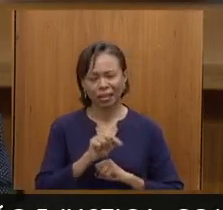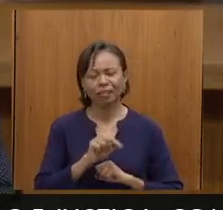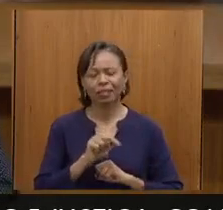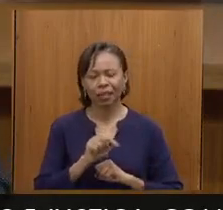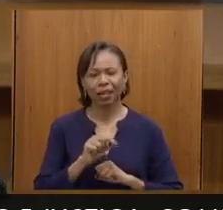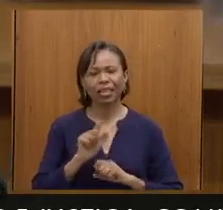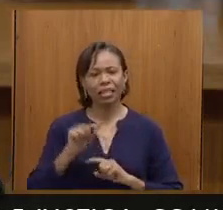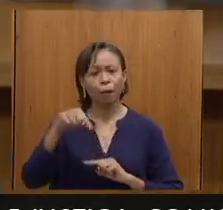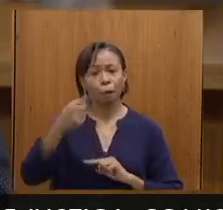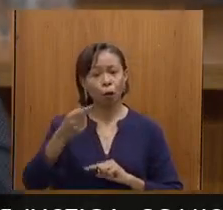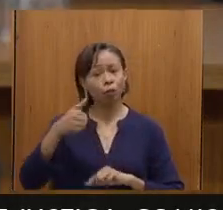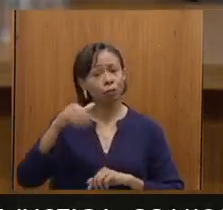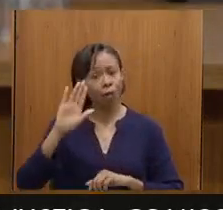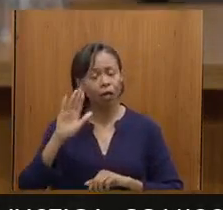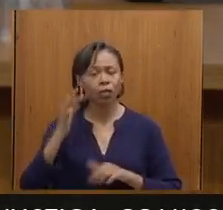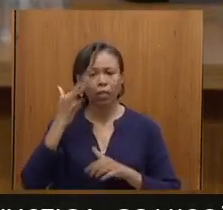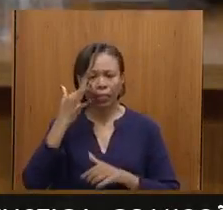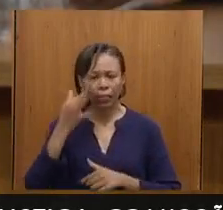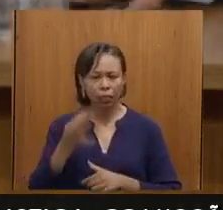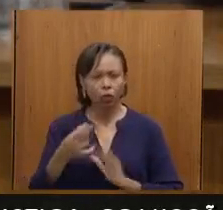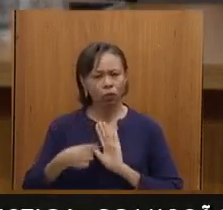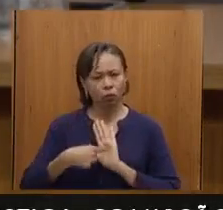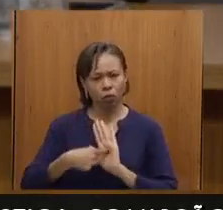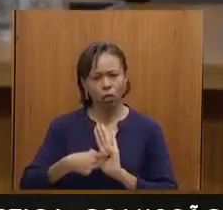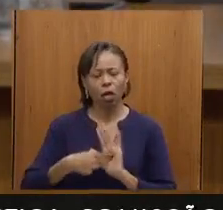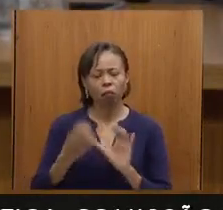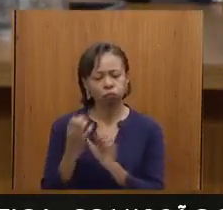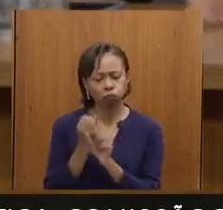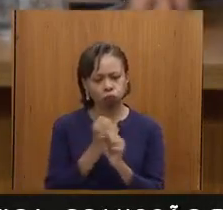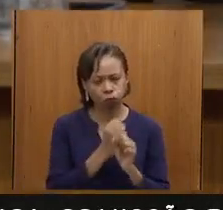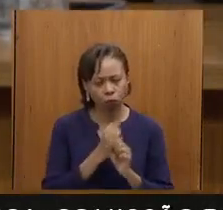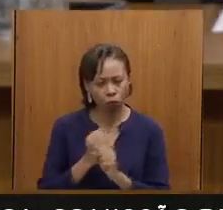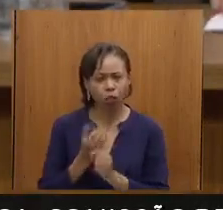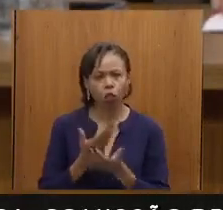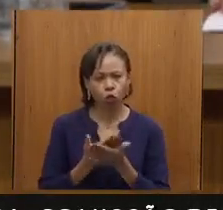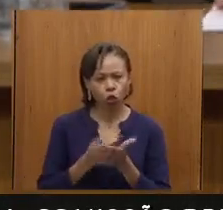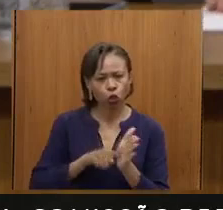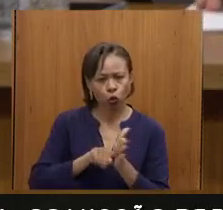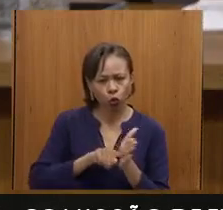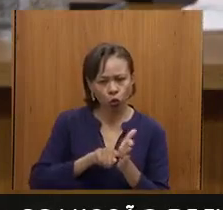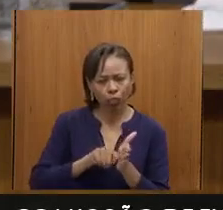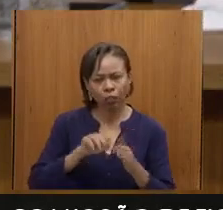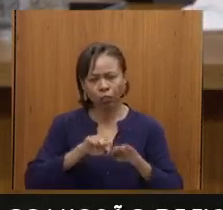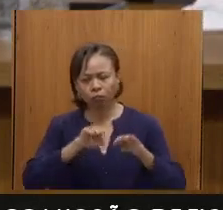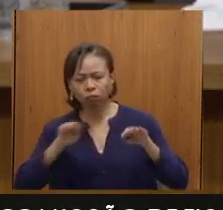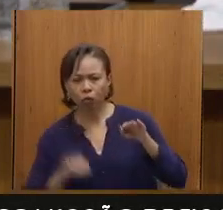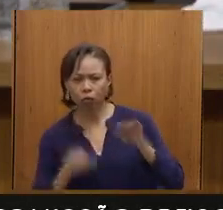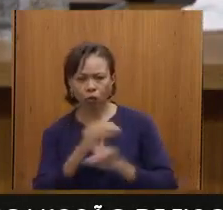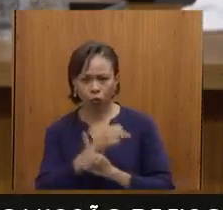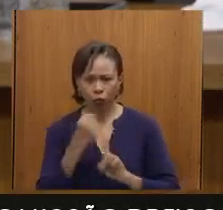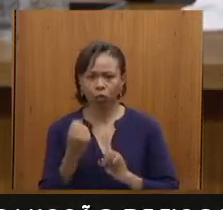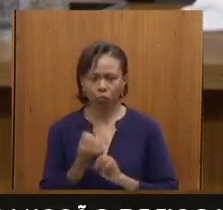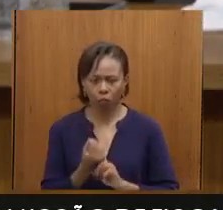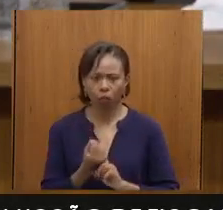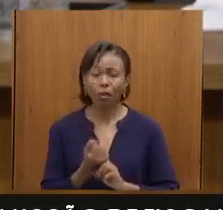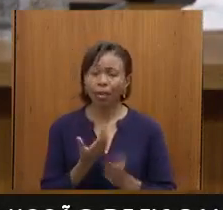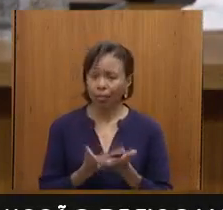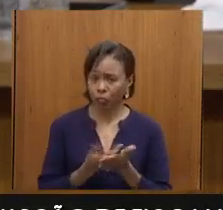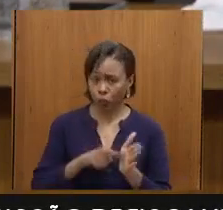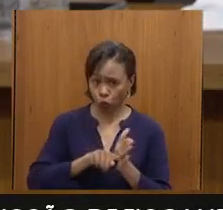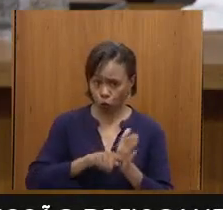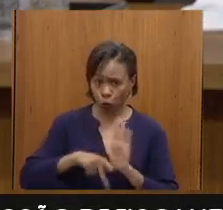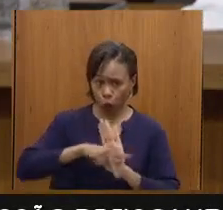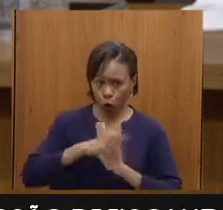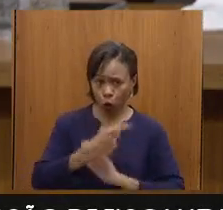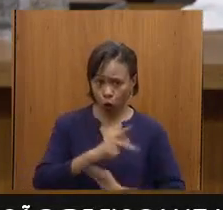trazer com mais atenção os resultados dos estudos do Observatório das Desigualdades Sociais. Realmente, os estudos da Fundação João